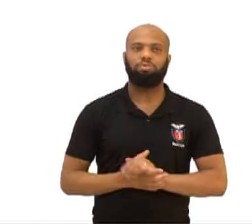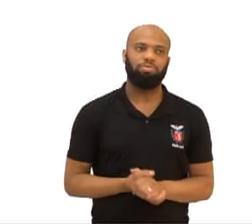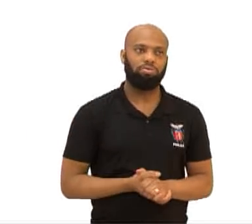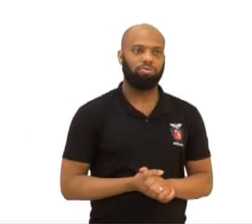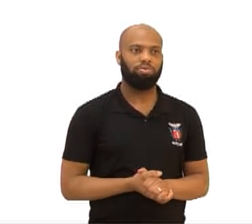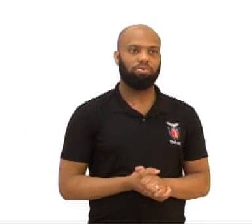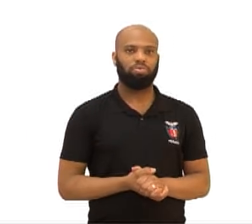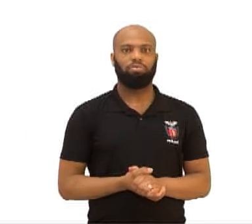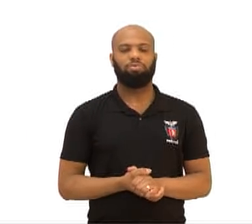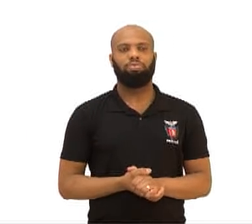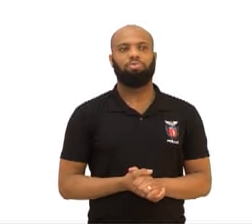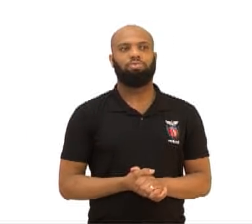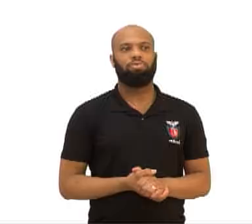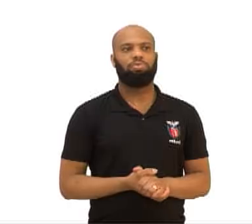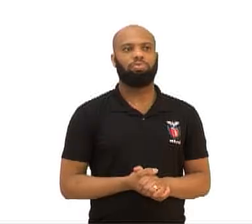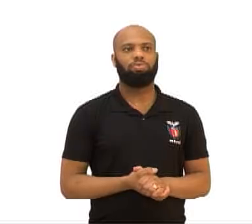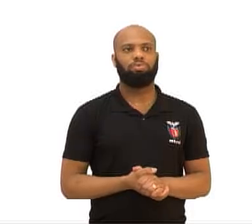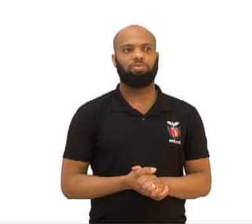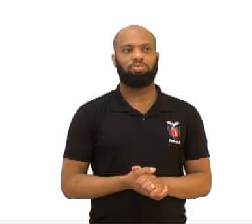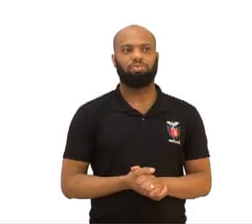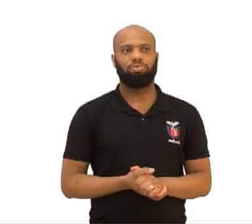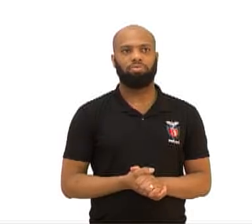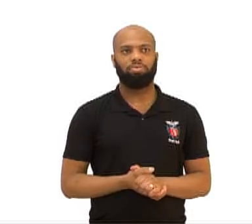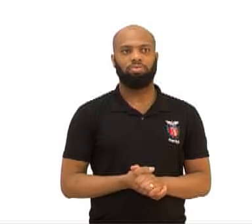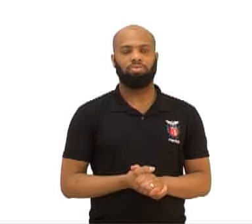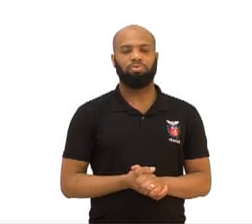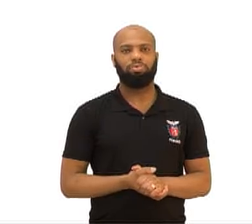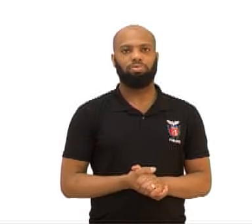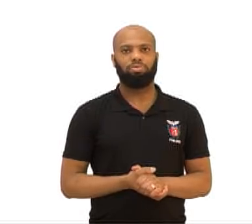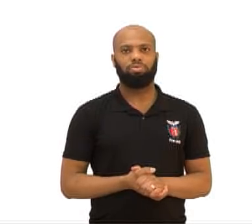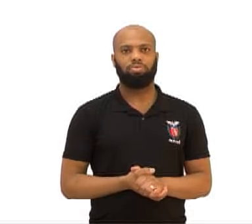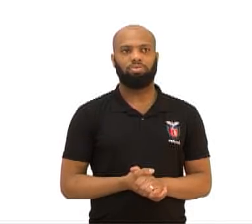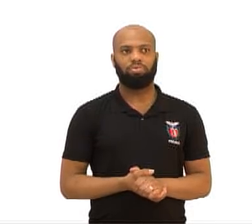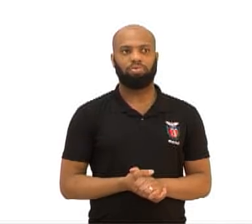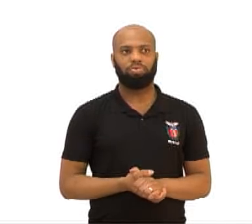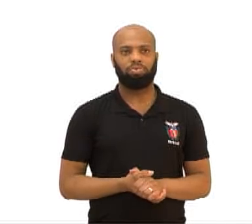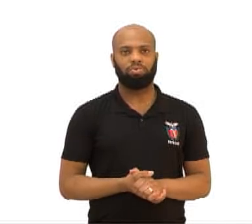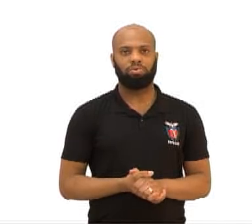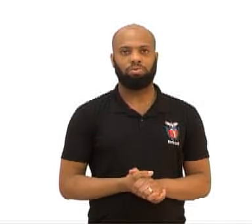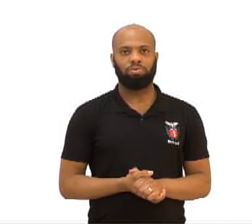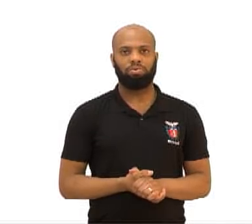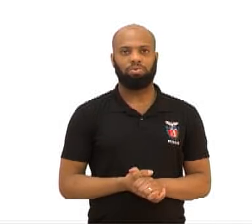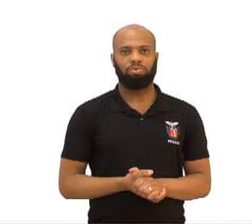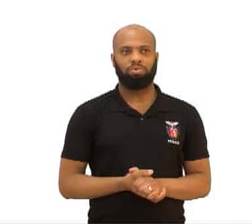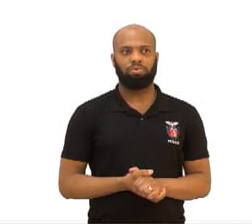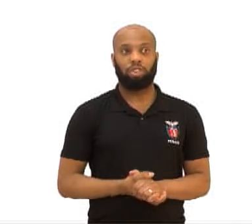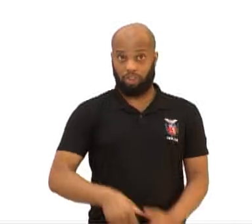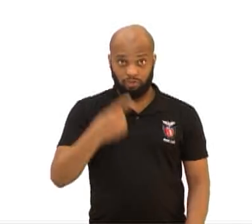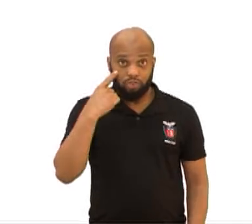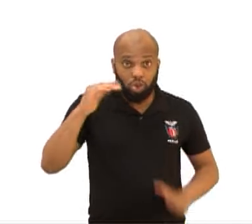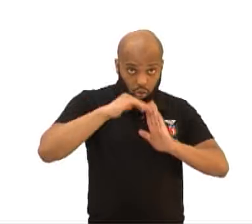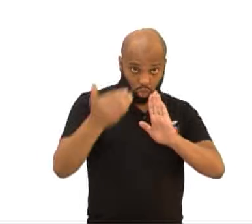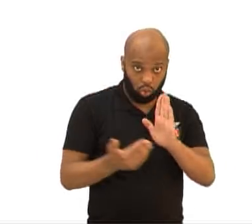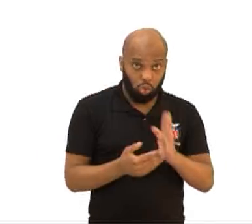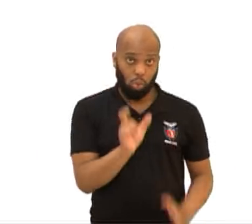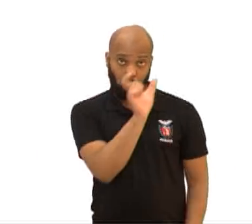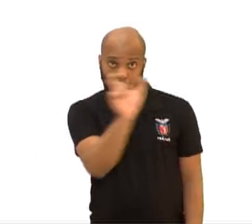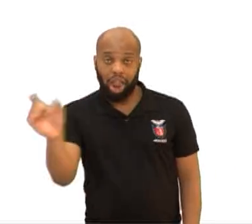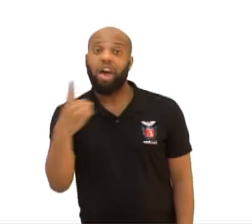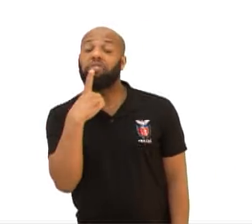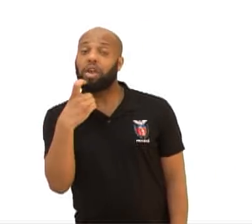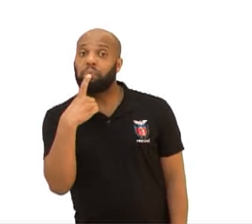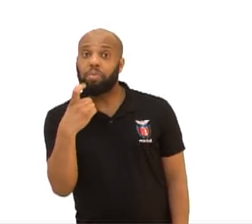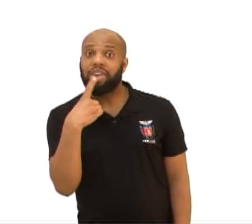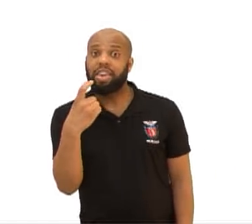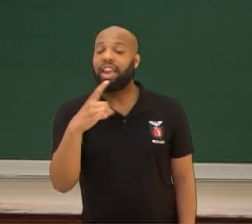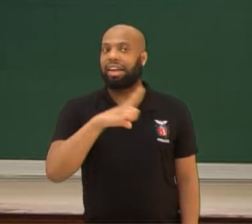Generalização, talvez seja uma palavra nova para alguns de vocês, espessas e insensatas, né? Então aqui só